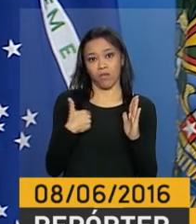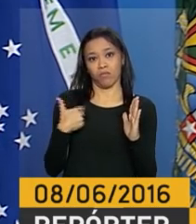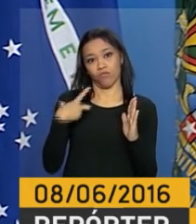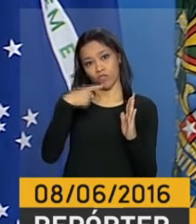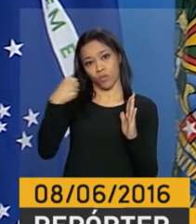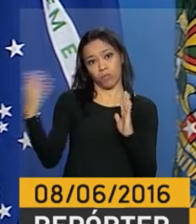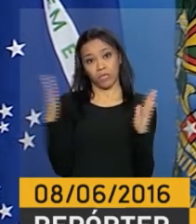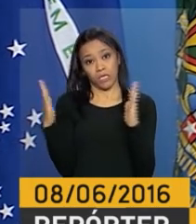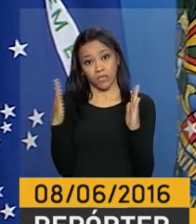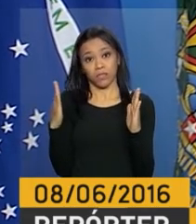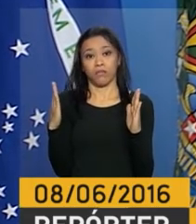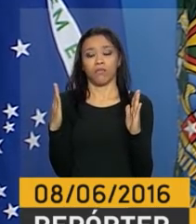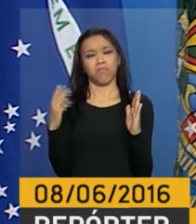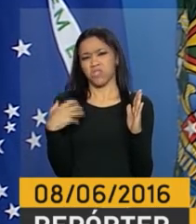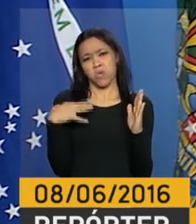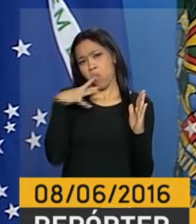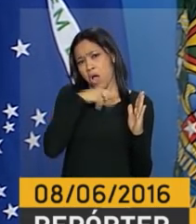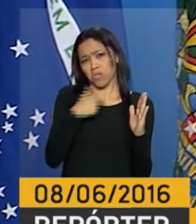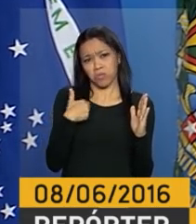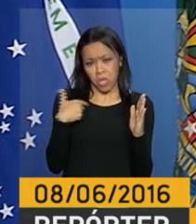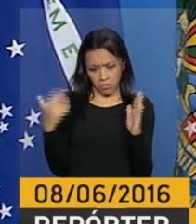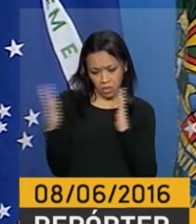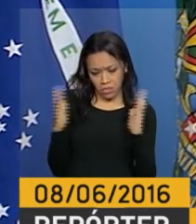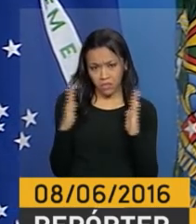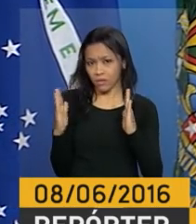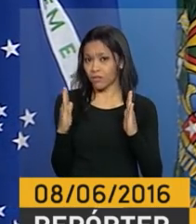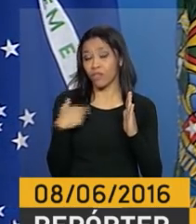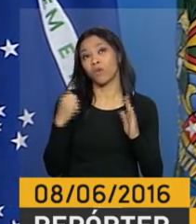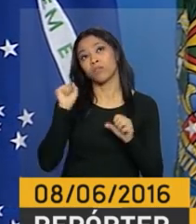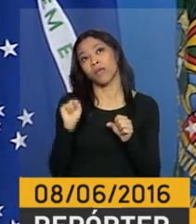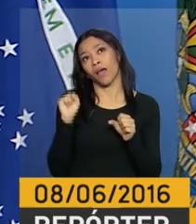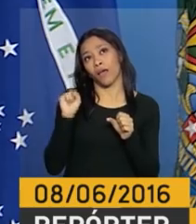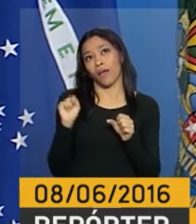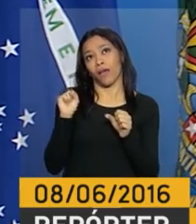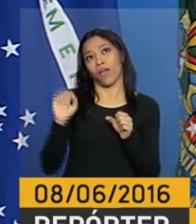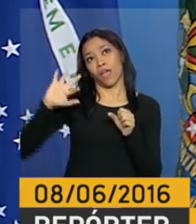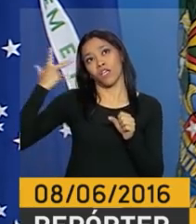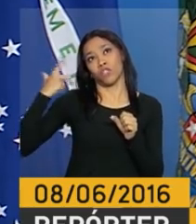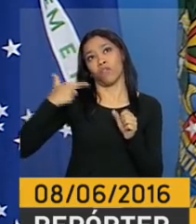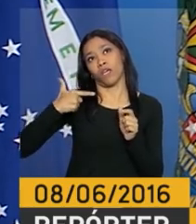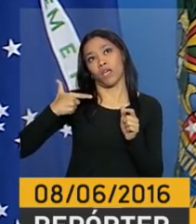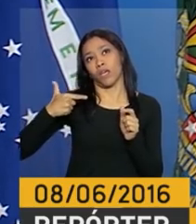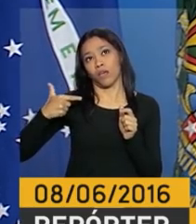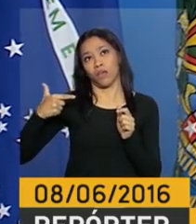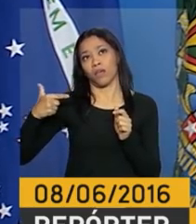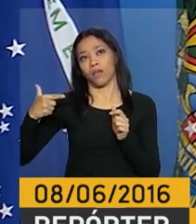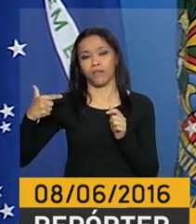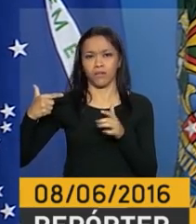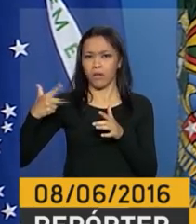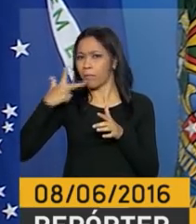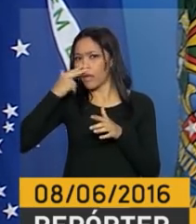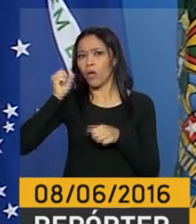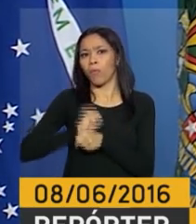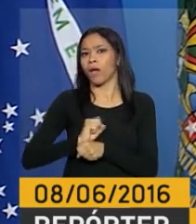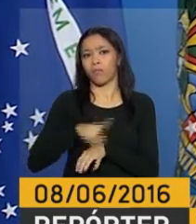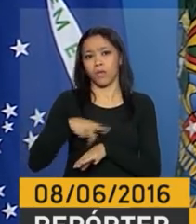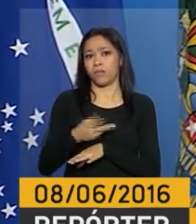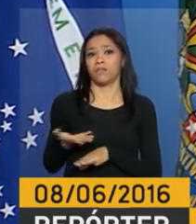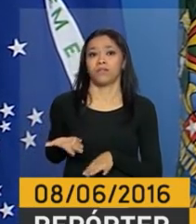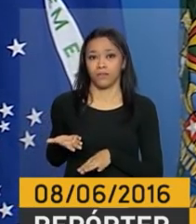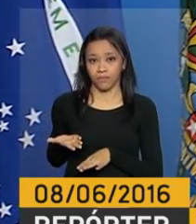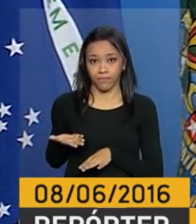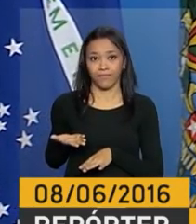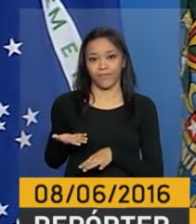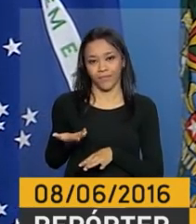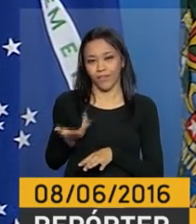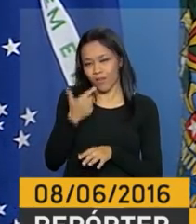ajo como se estivesse num governo transitório porque se eu for esperar que num dado momento haja uma solução eu paraliso o país até vou